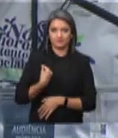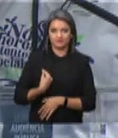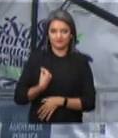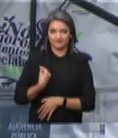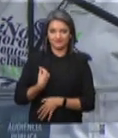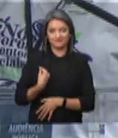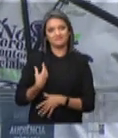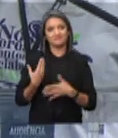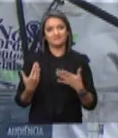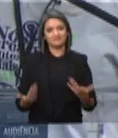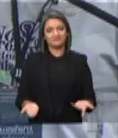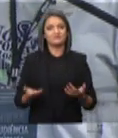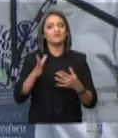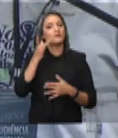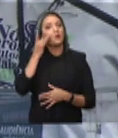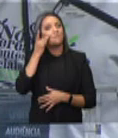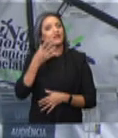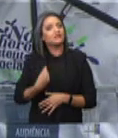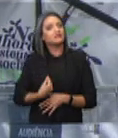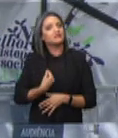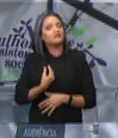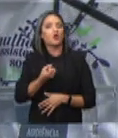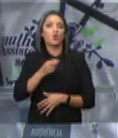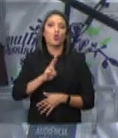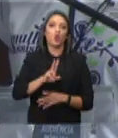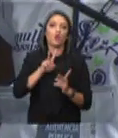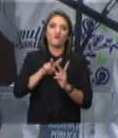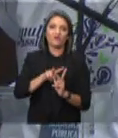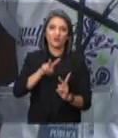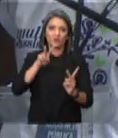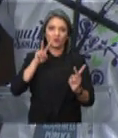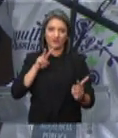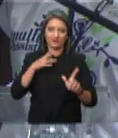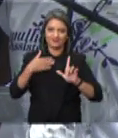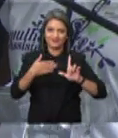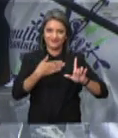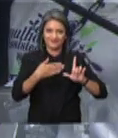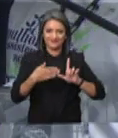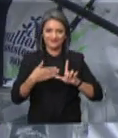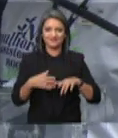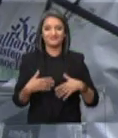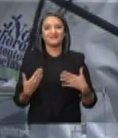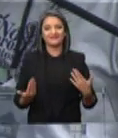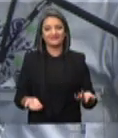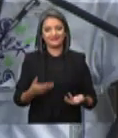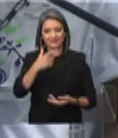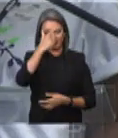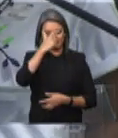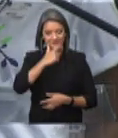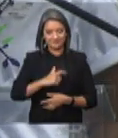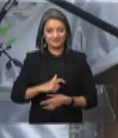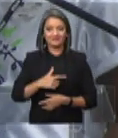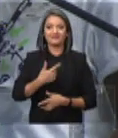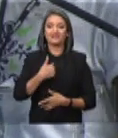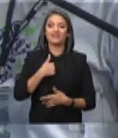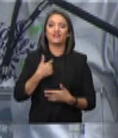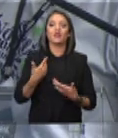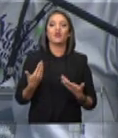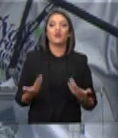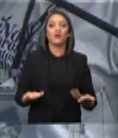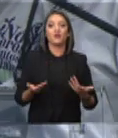seja na modalidade presencial ou virtual Me apresento enquanto